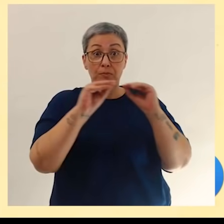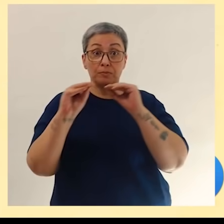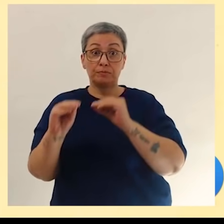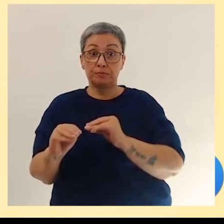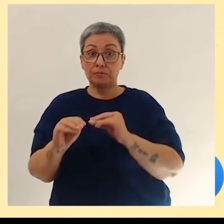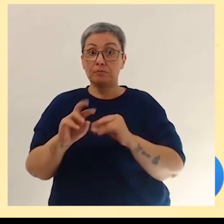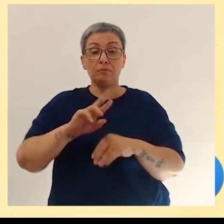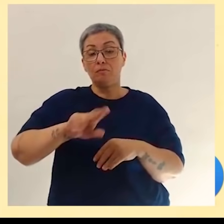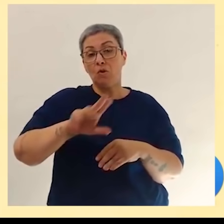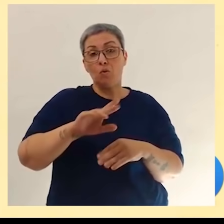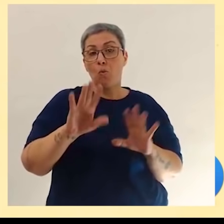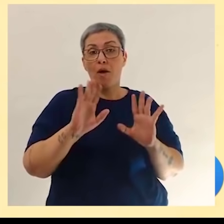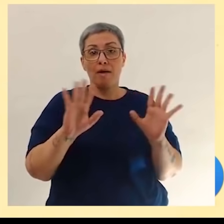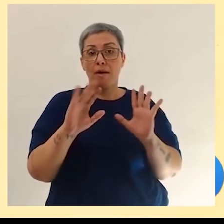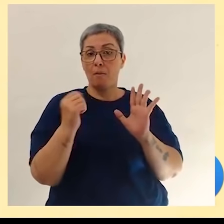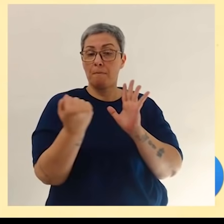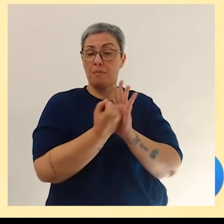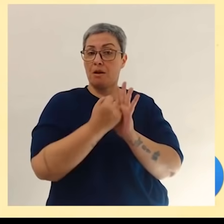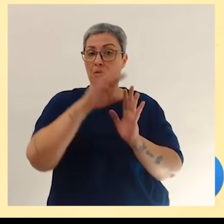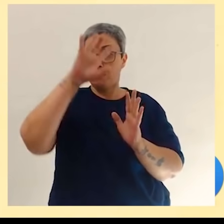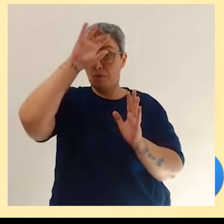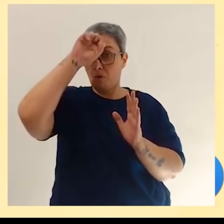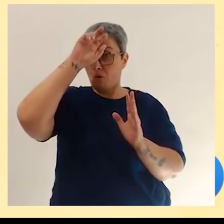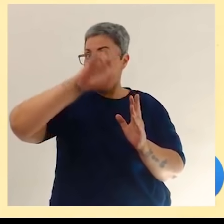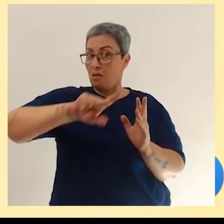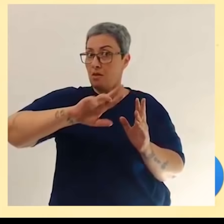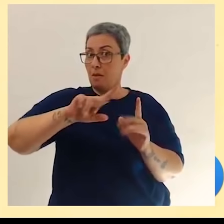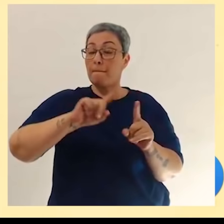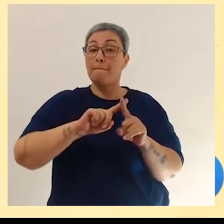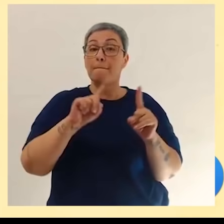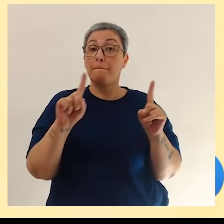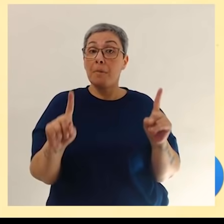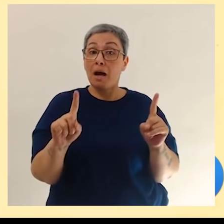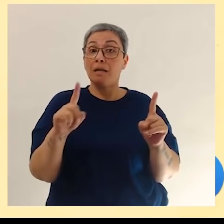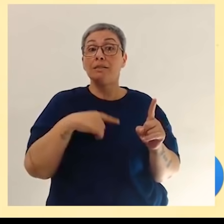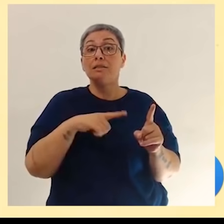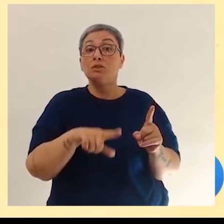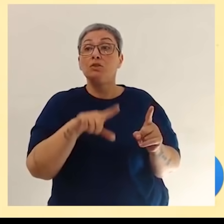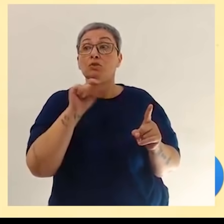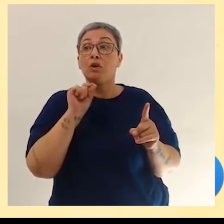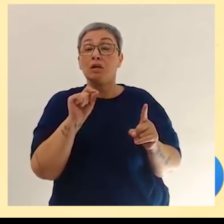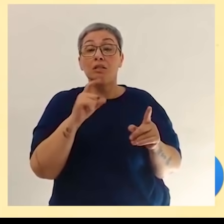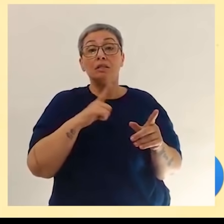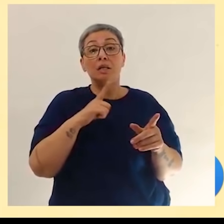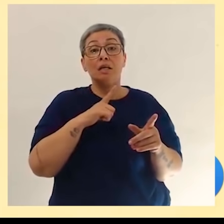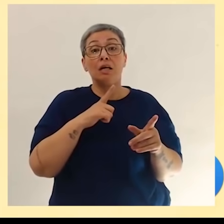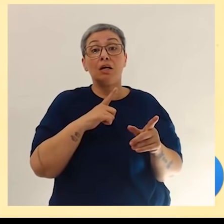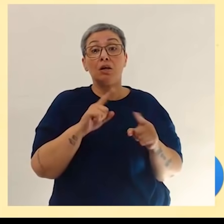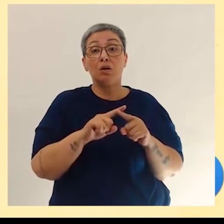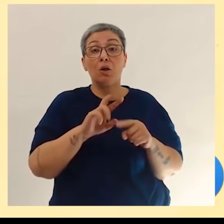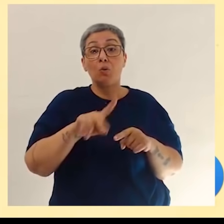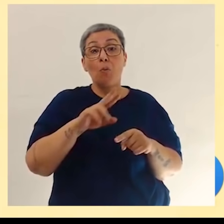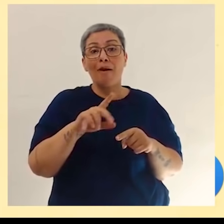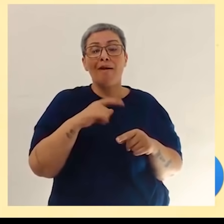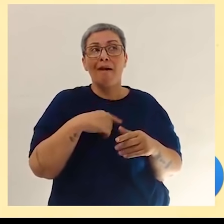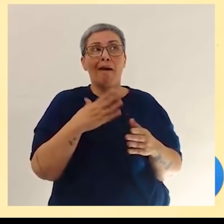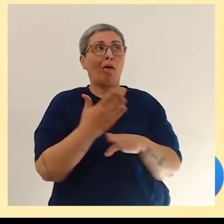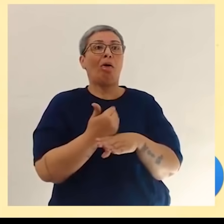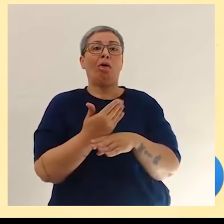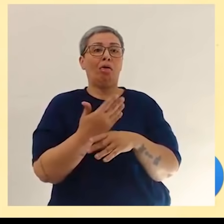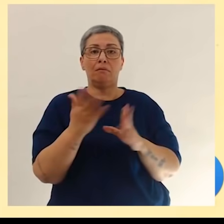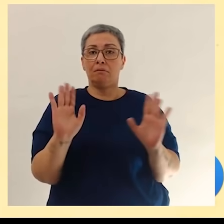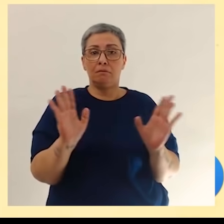outro, não que isso seja um marco de memória, tá? Mas essas escolhas que elas fazem não são